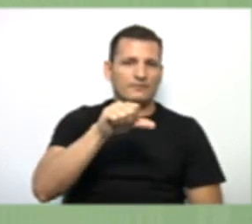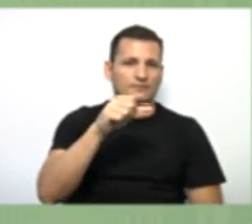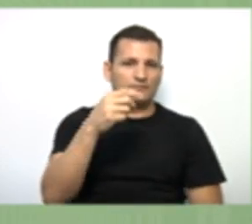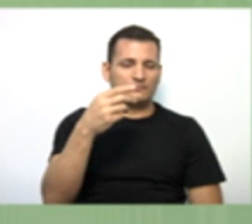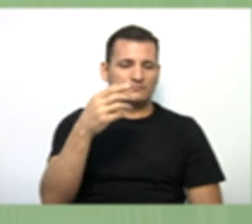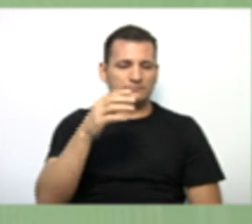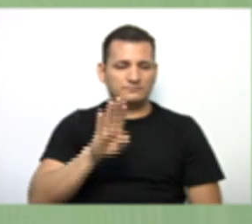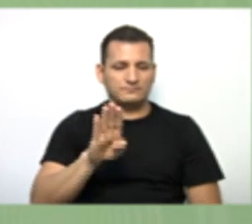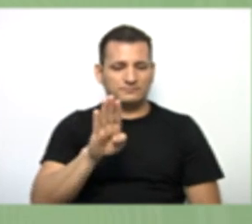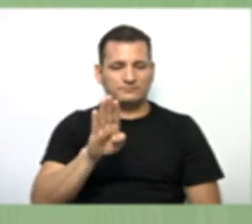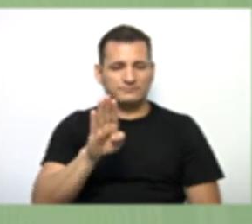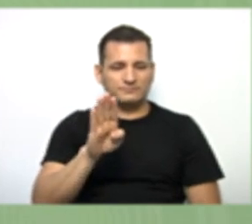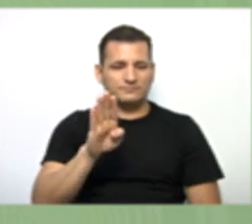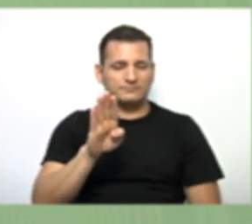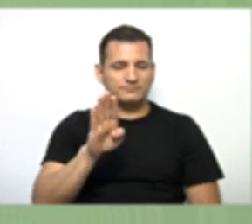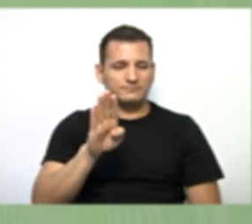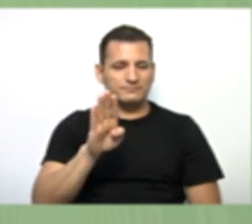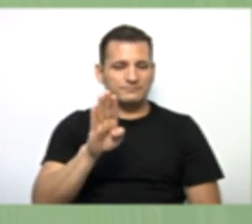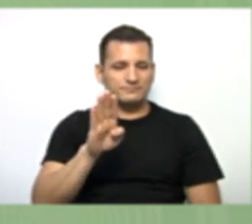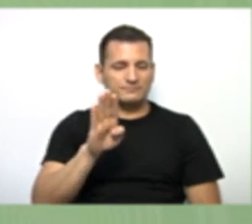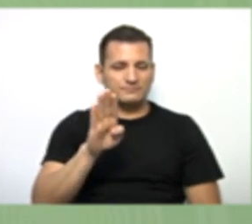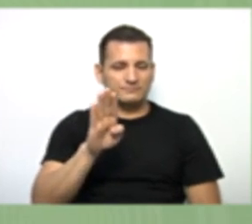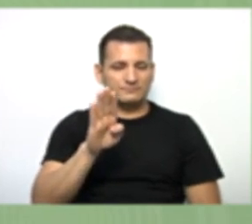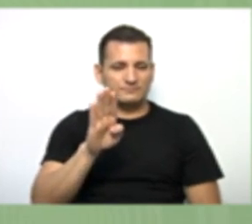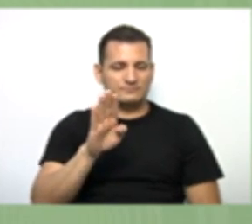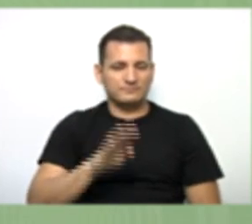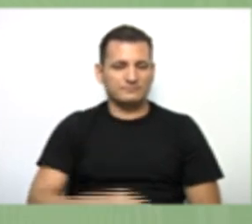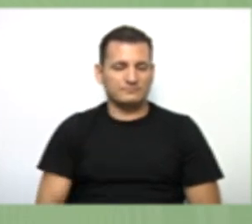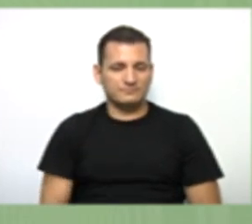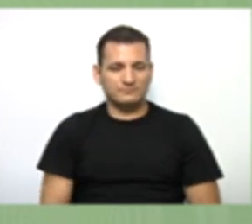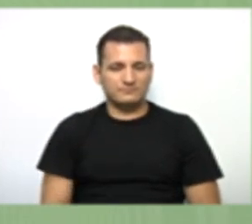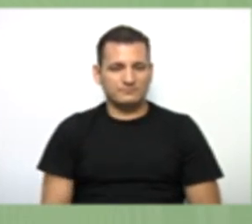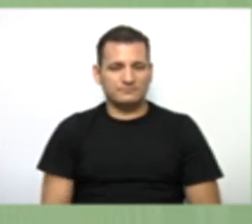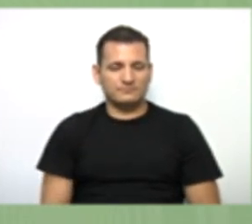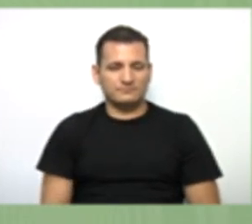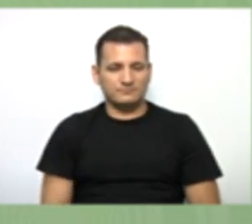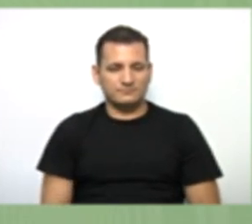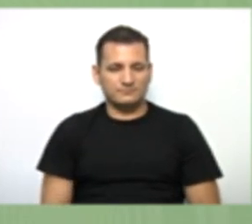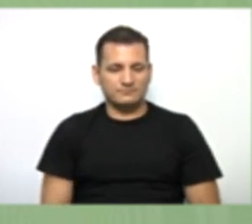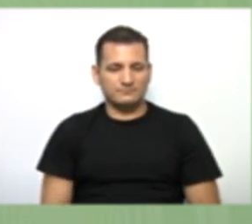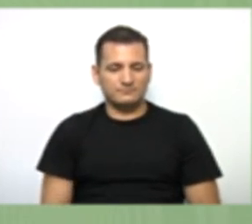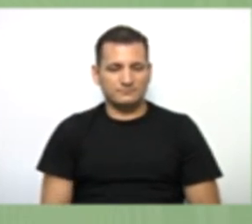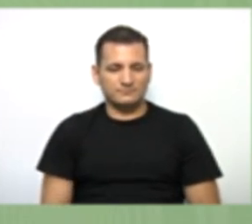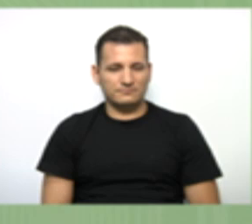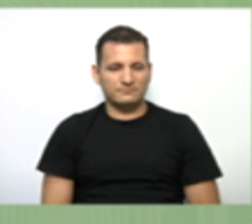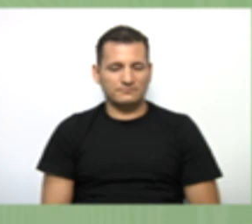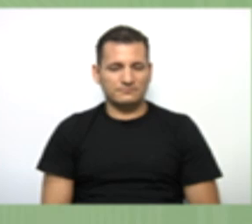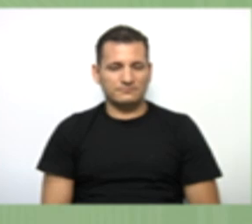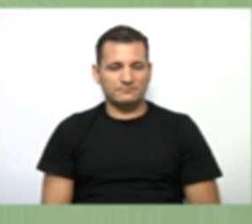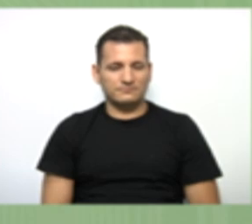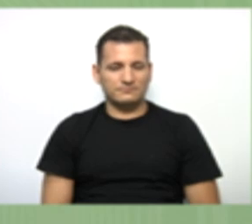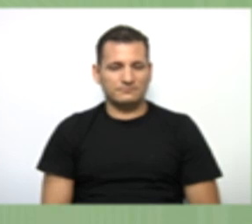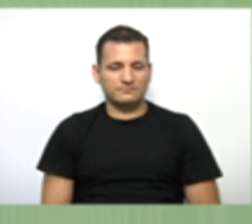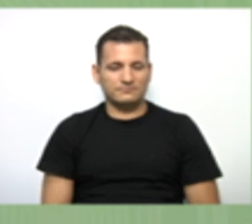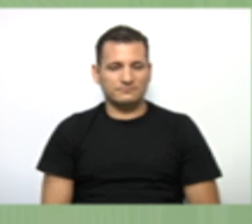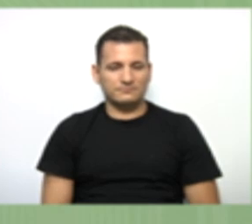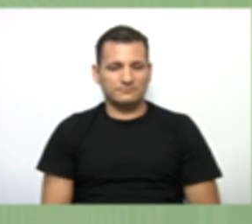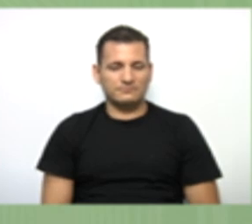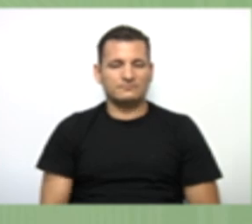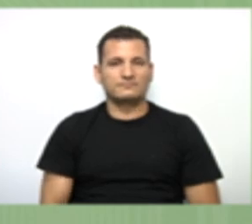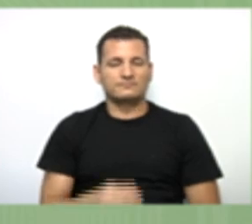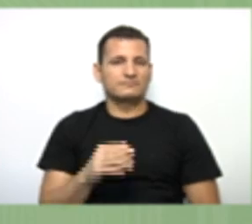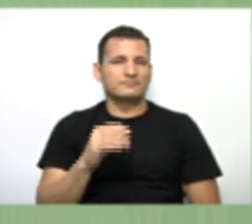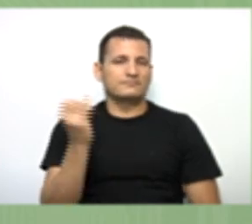é que é o B no hexadecimal? Professor, só de lembrar aqui. Só um minutinho, pegar a tabela. Então, por isso que é importante ter